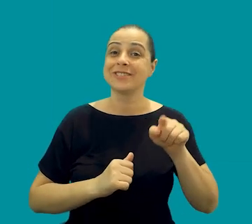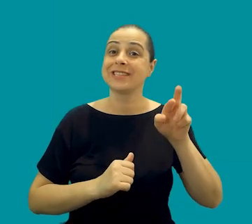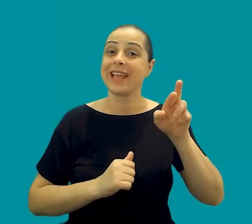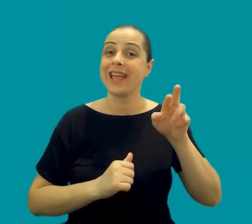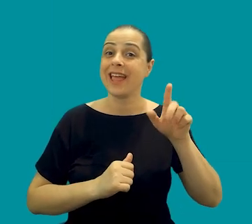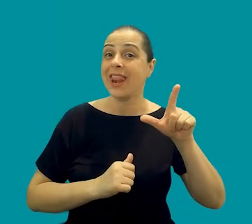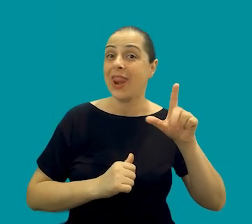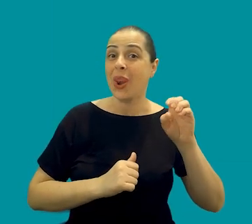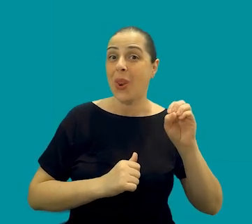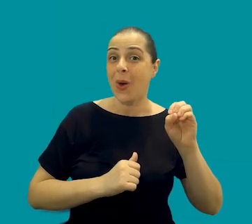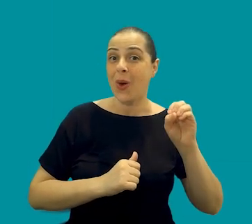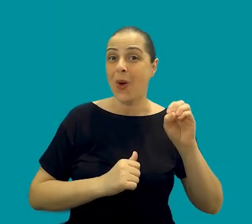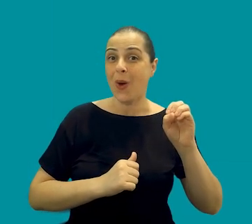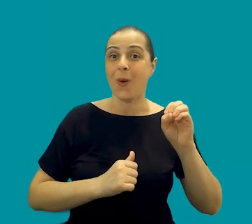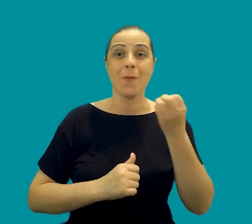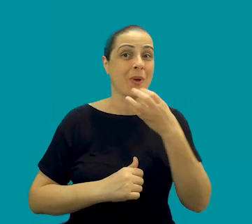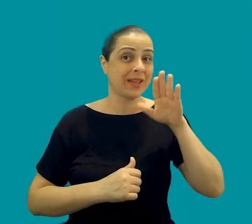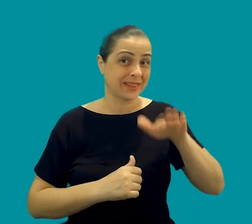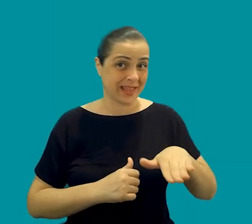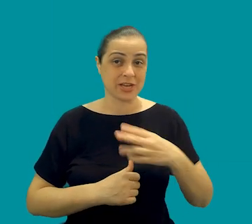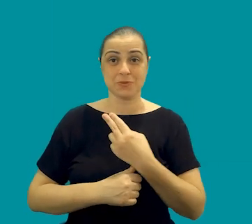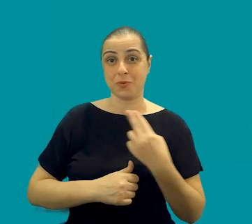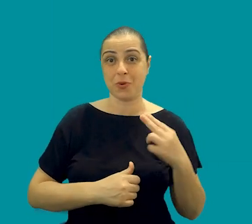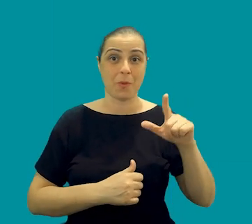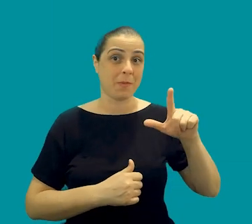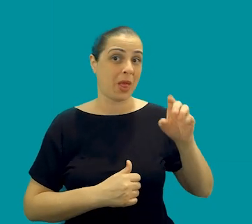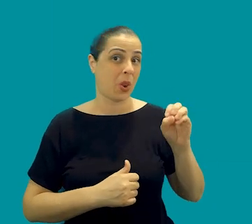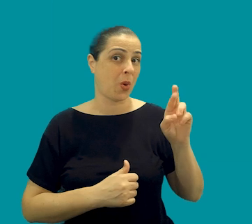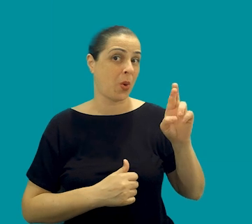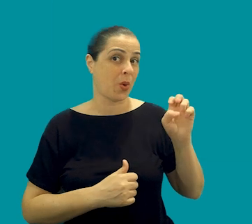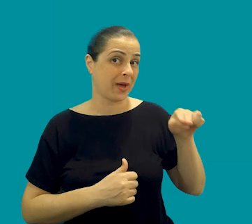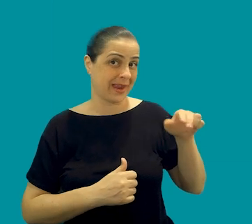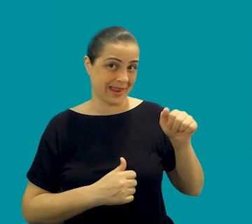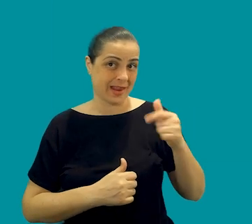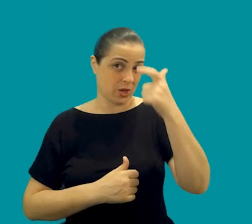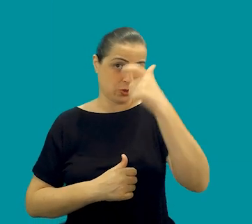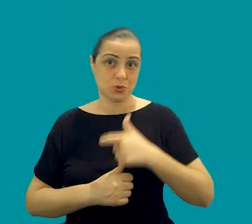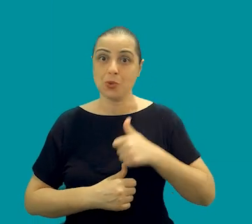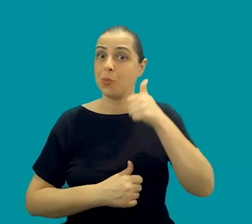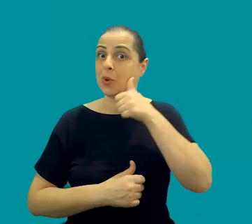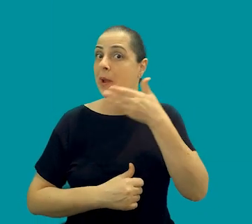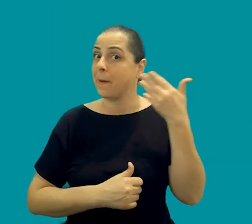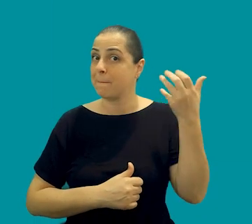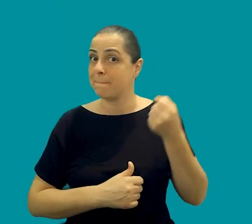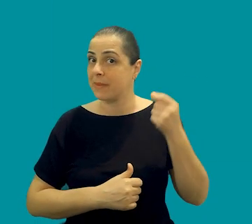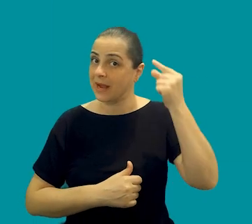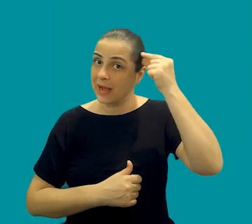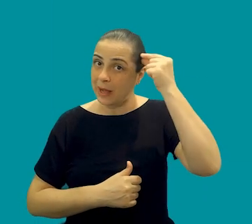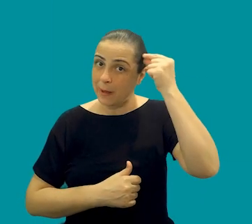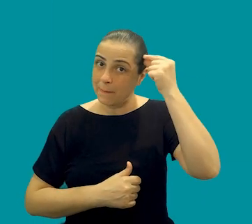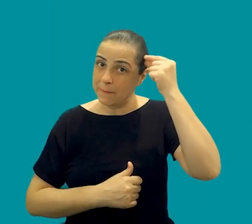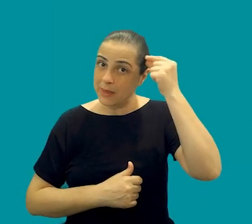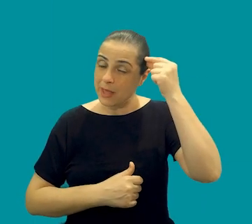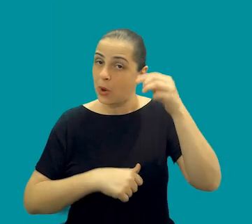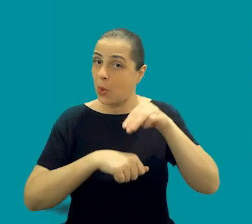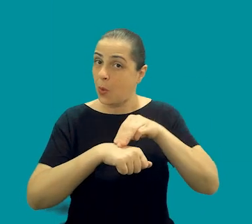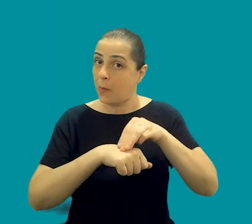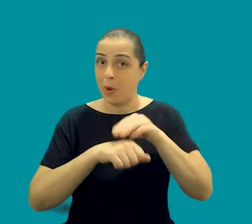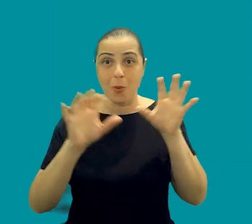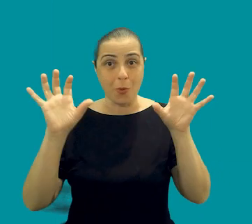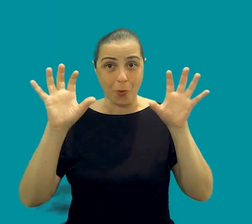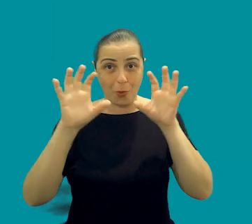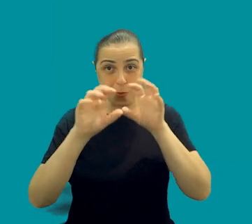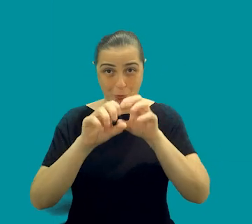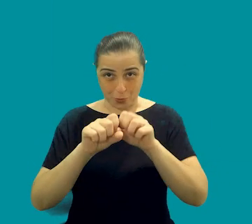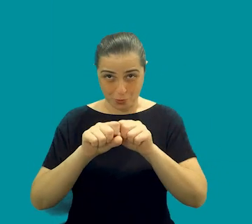Você. Boa tarde, pessoal. Eu sou a Lorena, sou uma mulher branca de cabelos